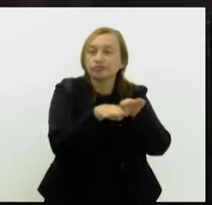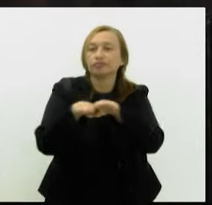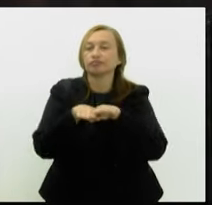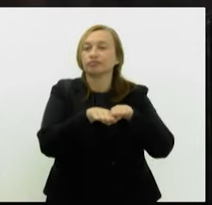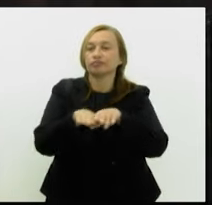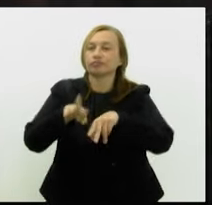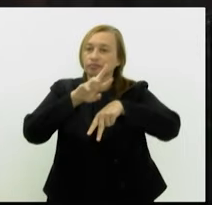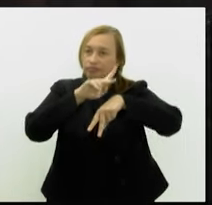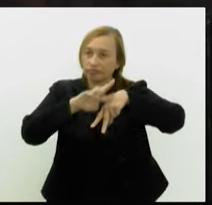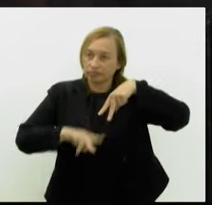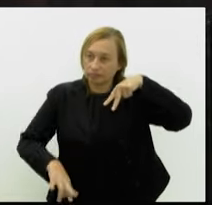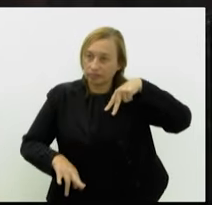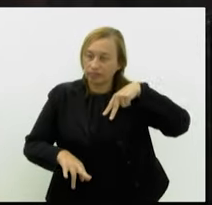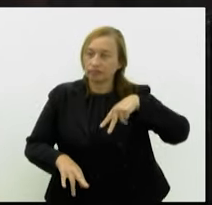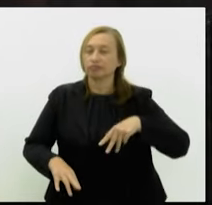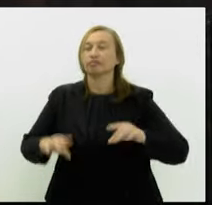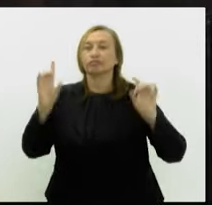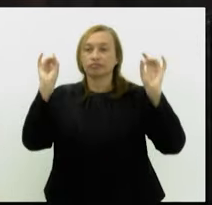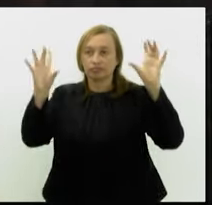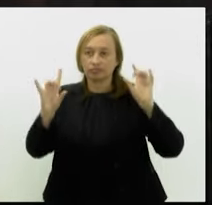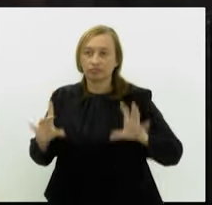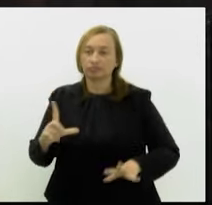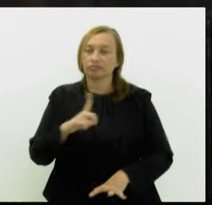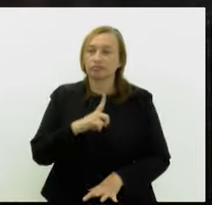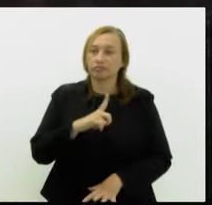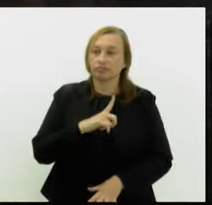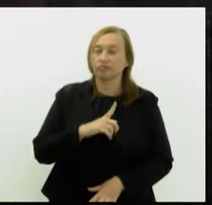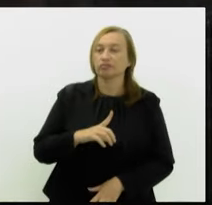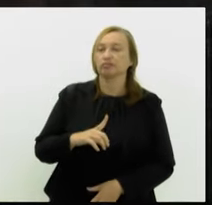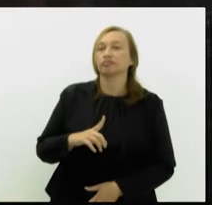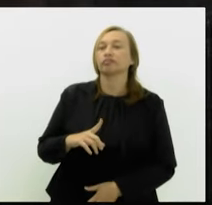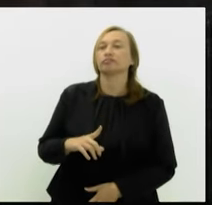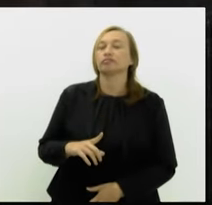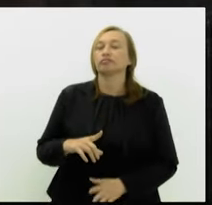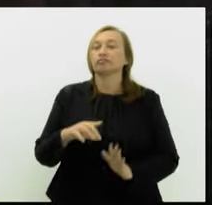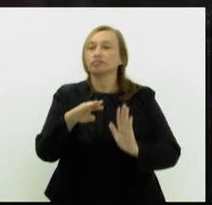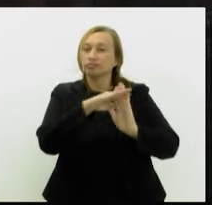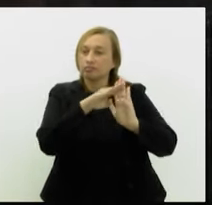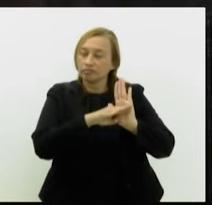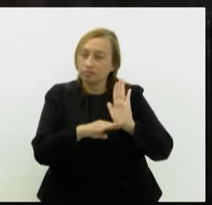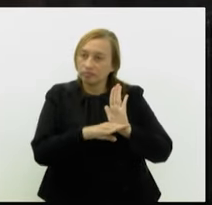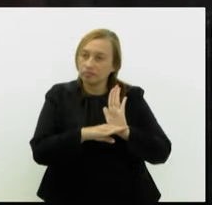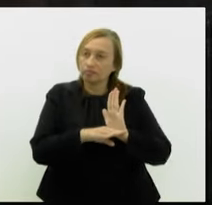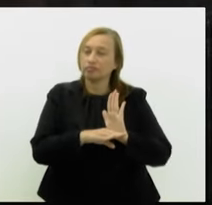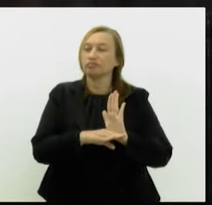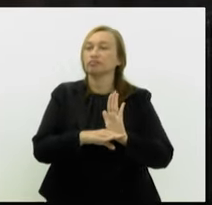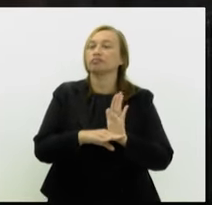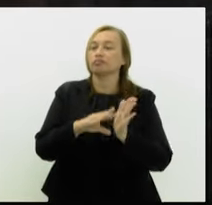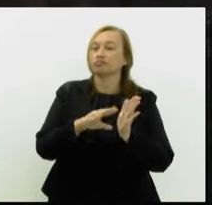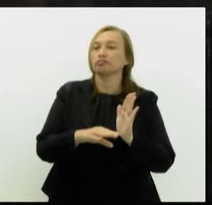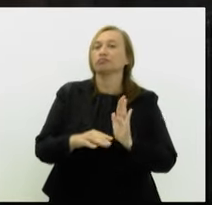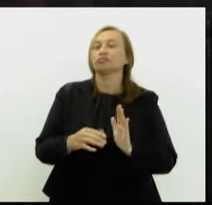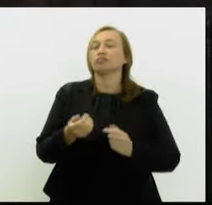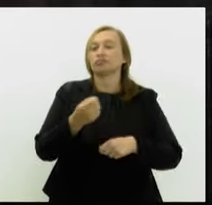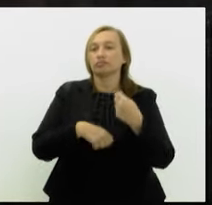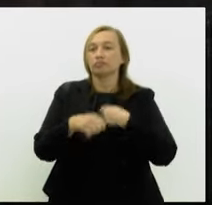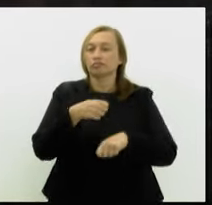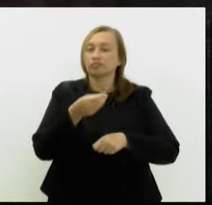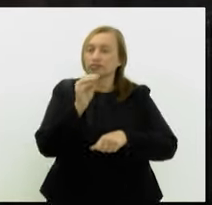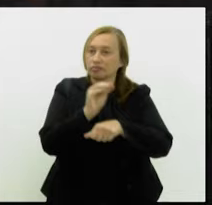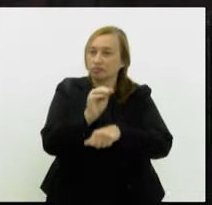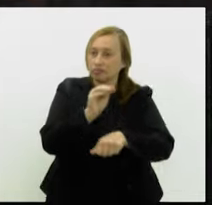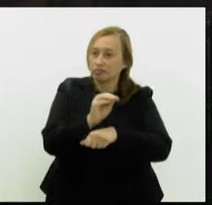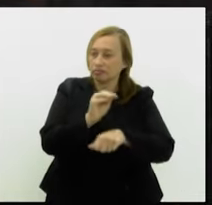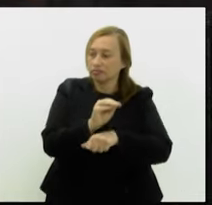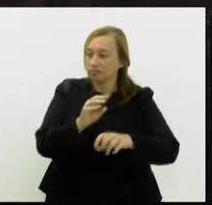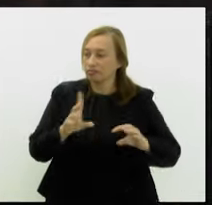gênero, em especial, para que a gente tenha diretrizes pautadas no Estado do Rio de Janeiro sobre a economia do cuidado, porque isso faz